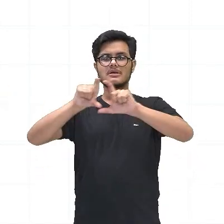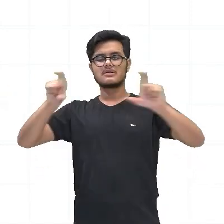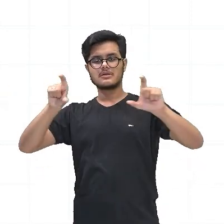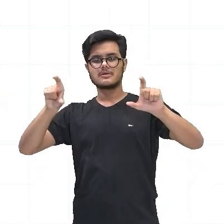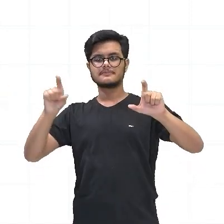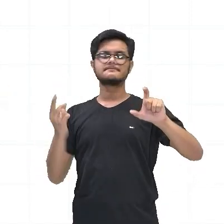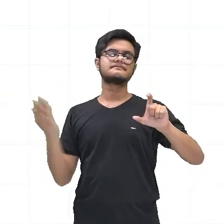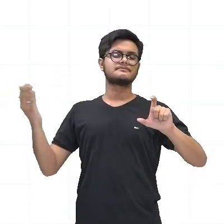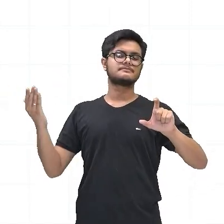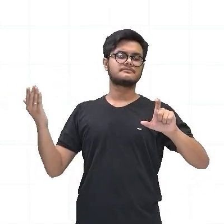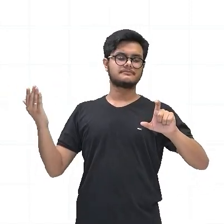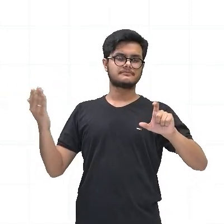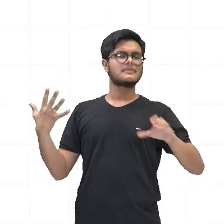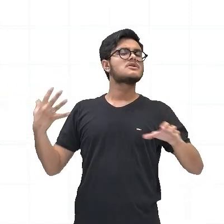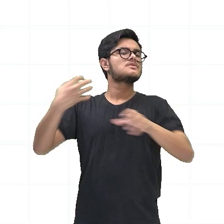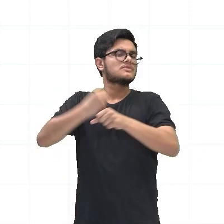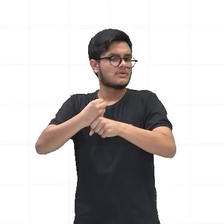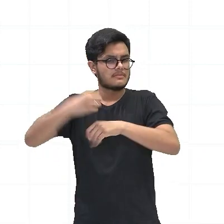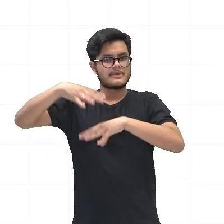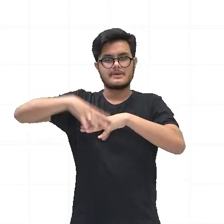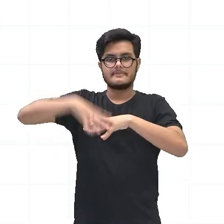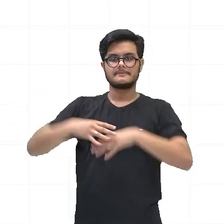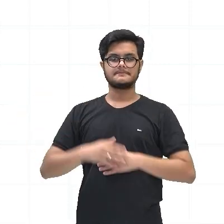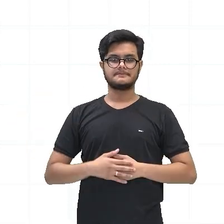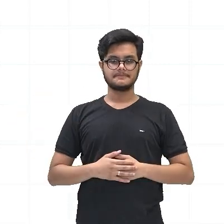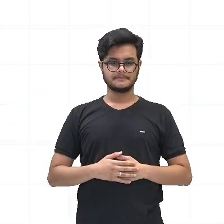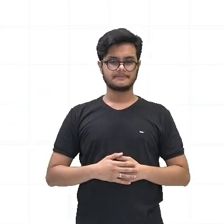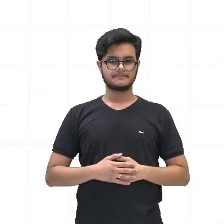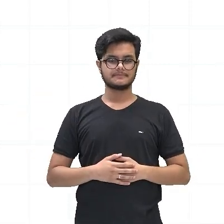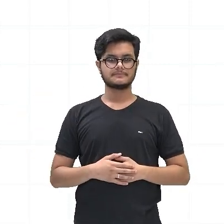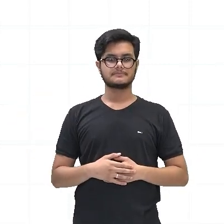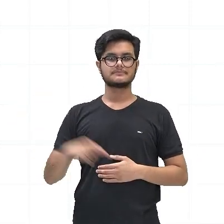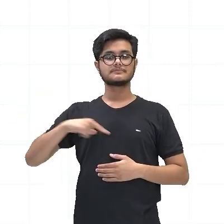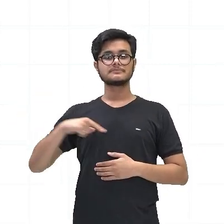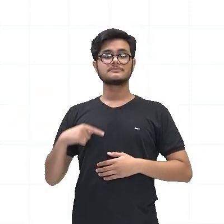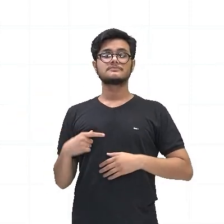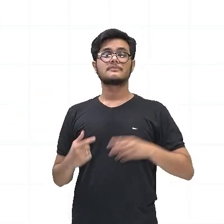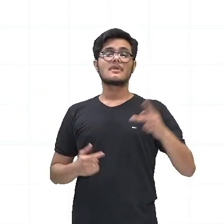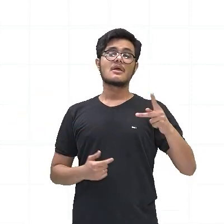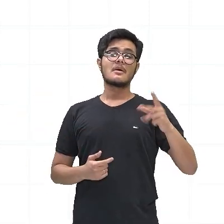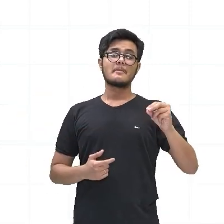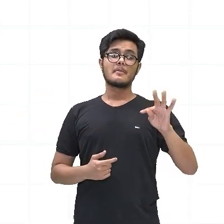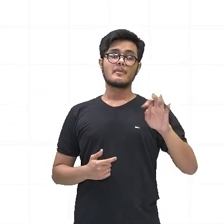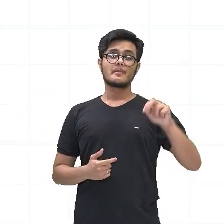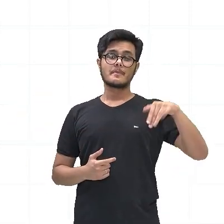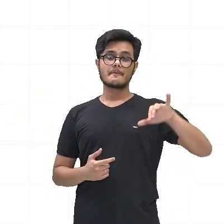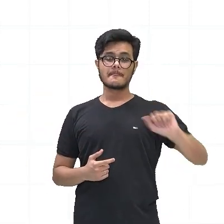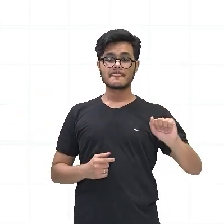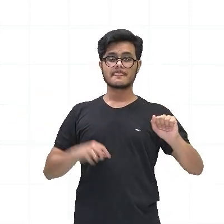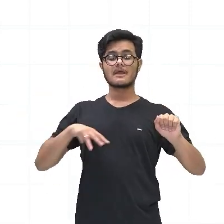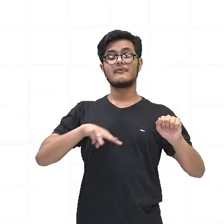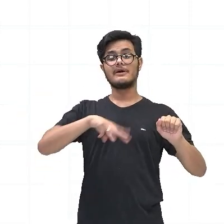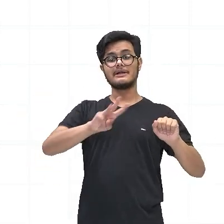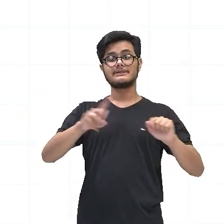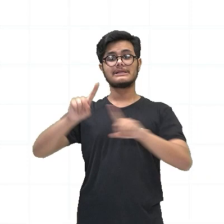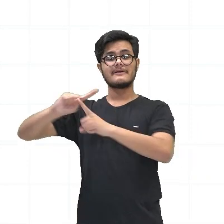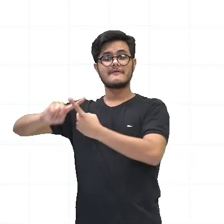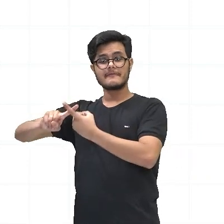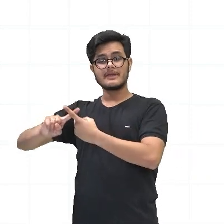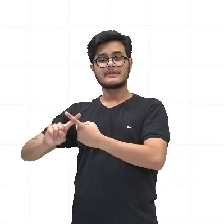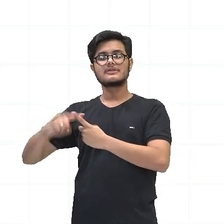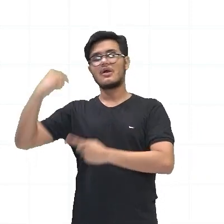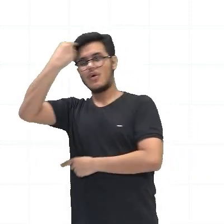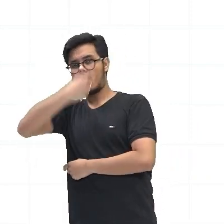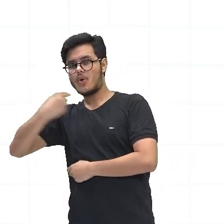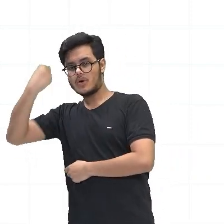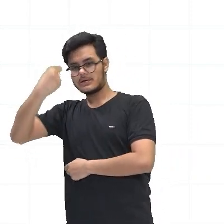outra forma diferente. Quando você tem a potência em watts, você pode multiplicar esses watts pelo número